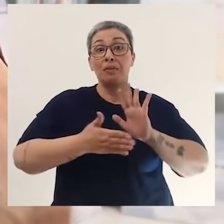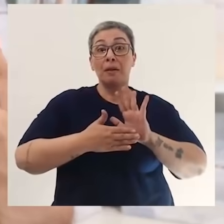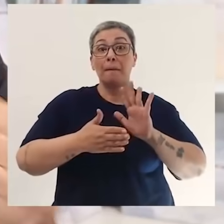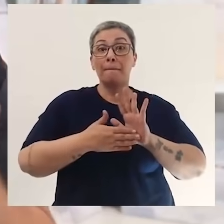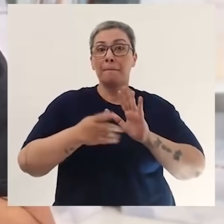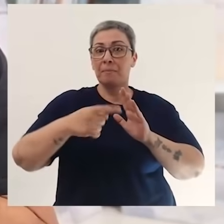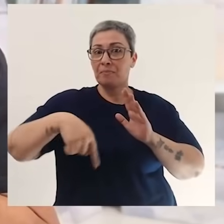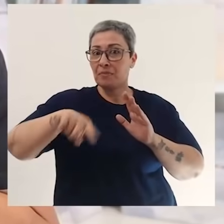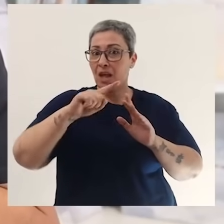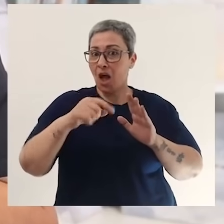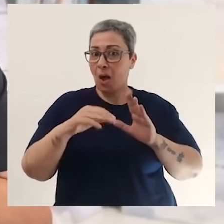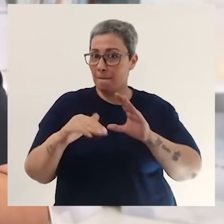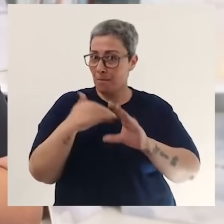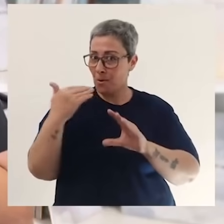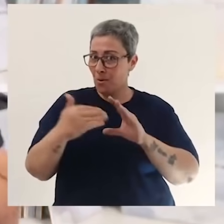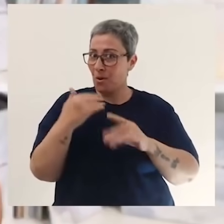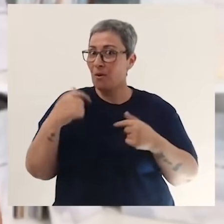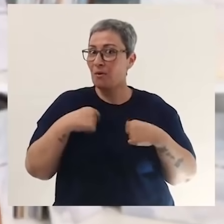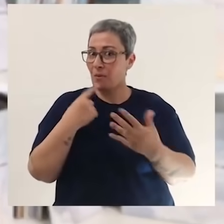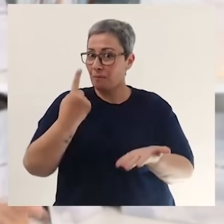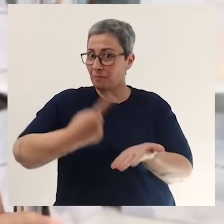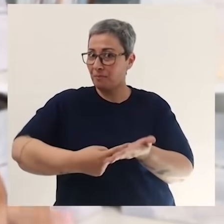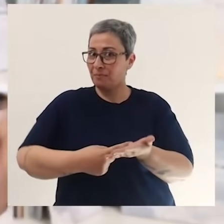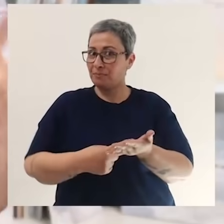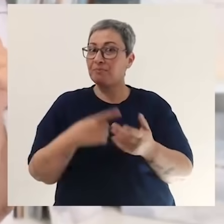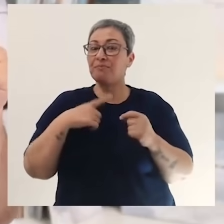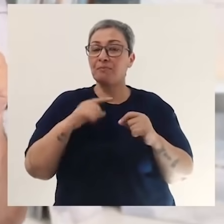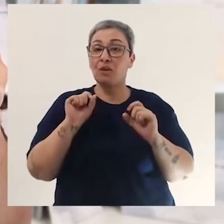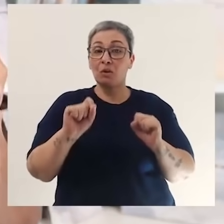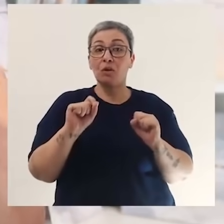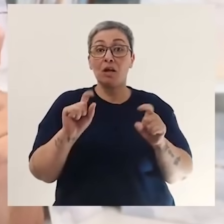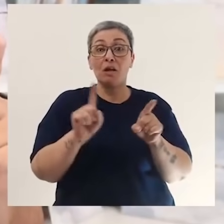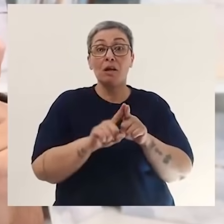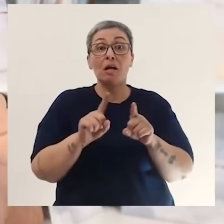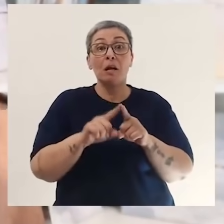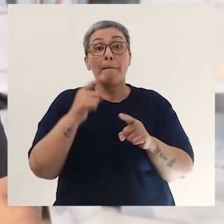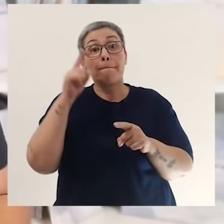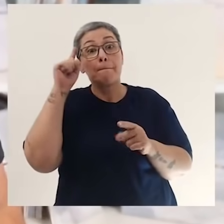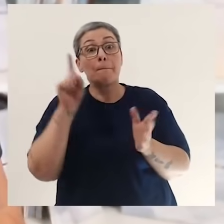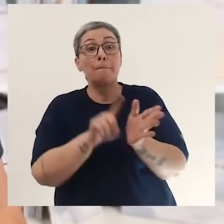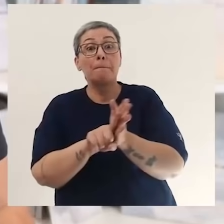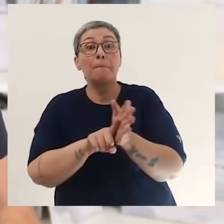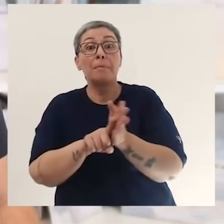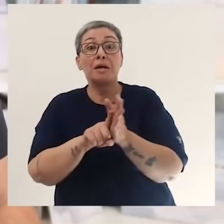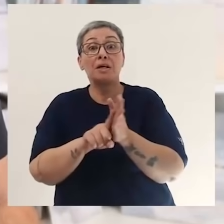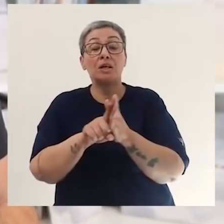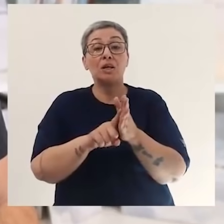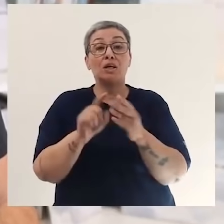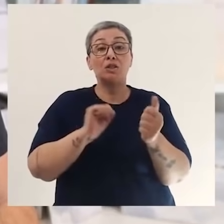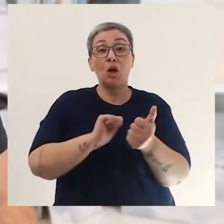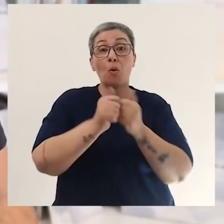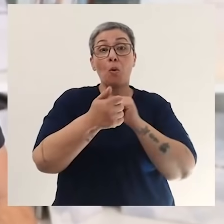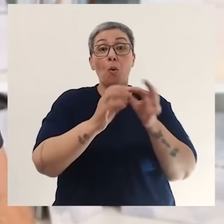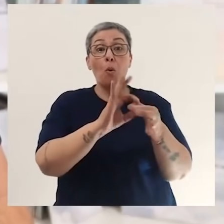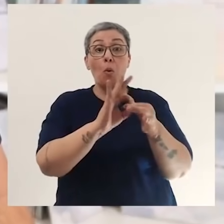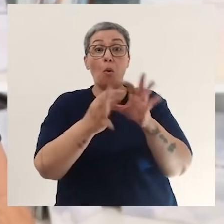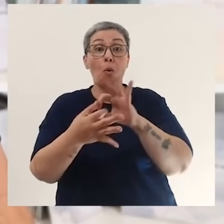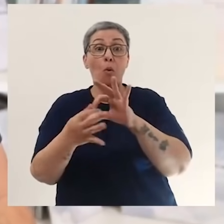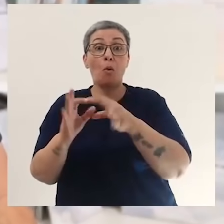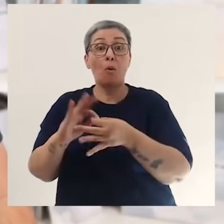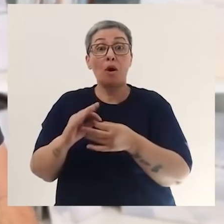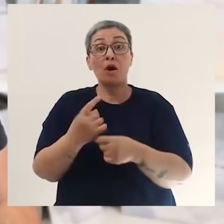você encaminhar para mim, combinado? É para quê? Para que você pesquise um atleta olímpico e